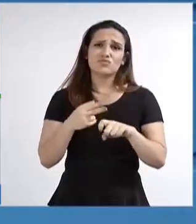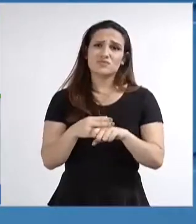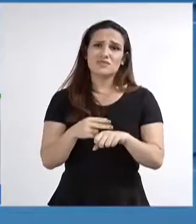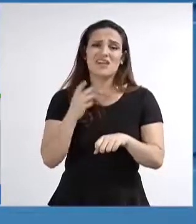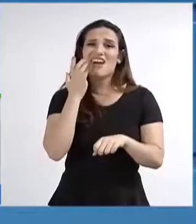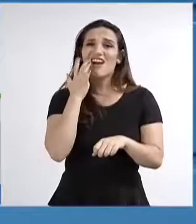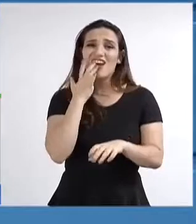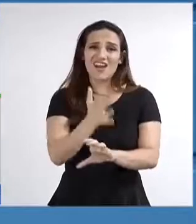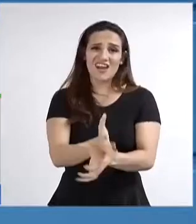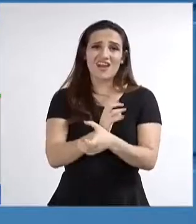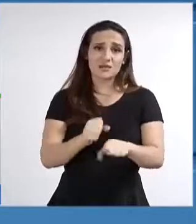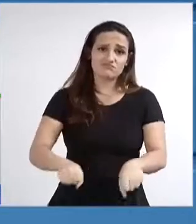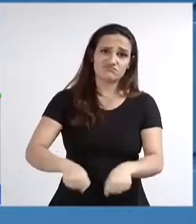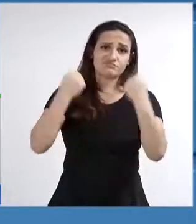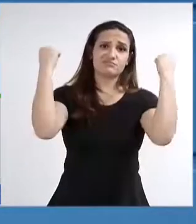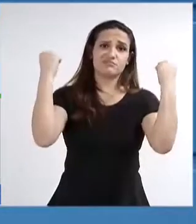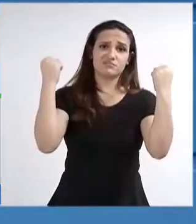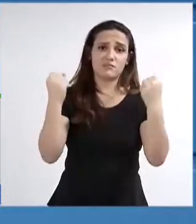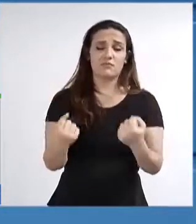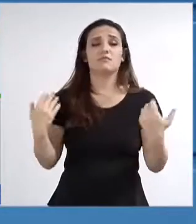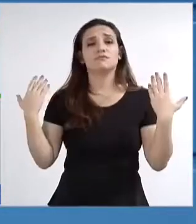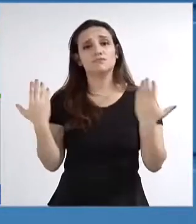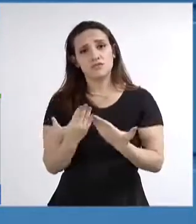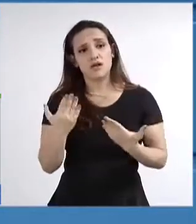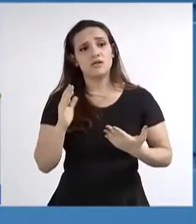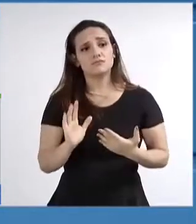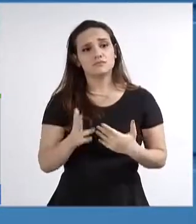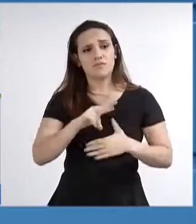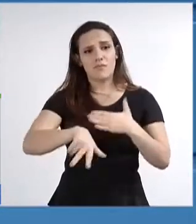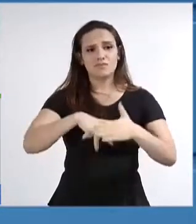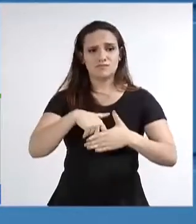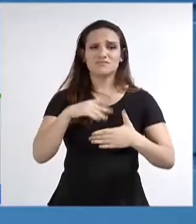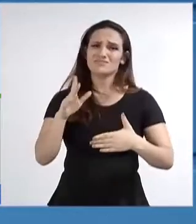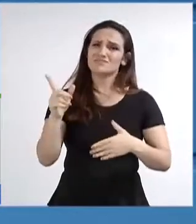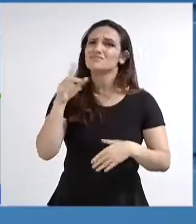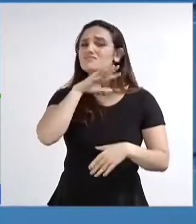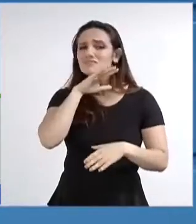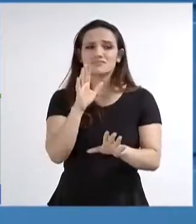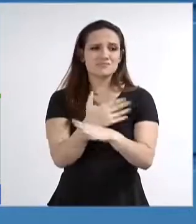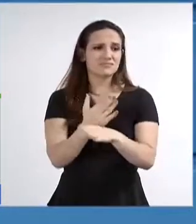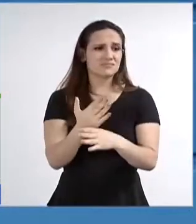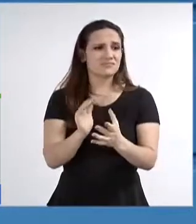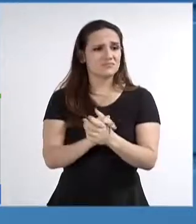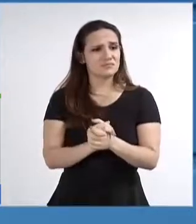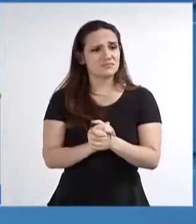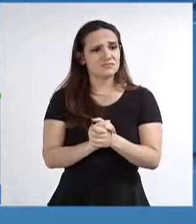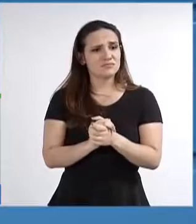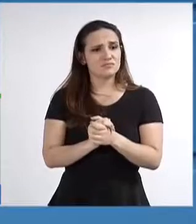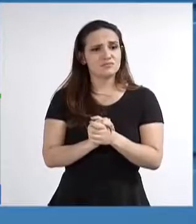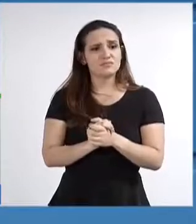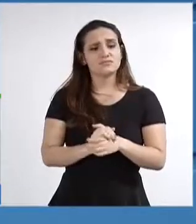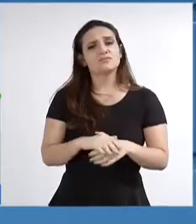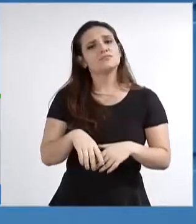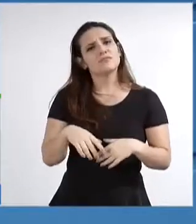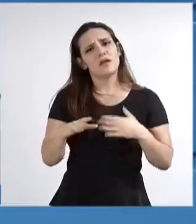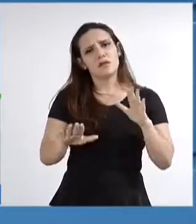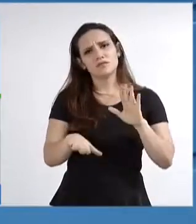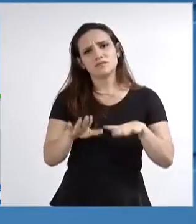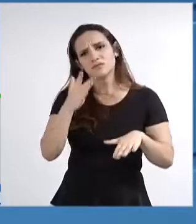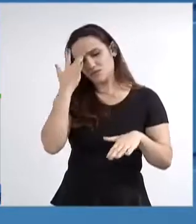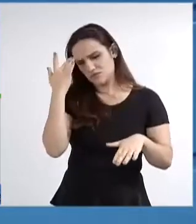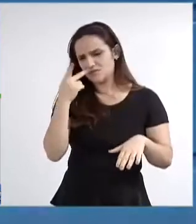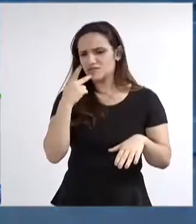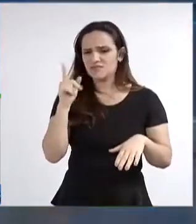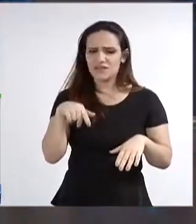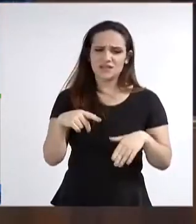um caos. Eu já usei dessa tribuna, teve até colegas que falaram para mim: pô, Rinaldo, você vai mais uma vez, só para concluir, vai mais uma vez falar